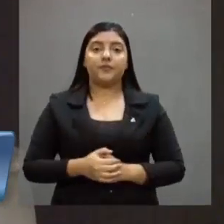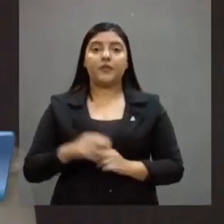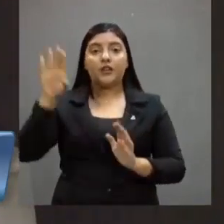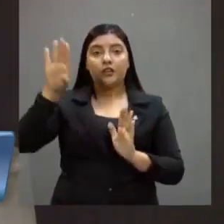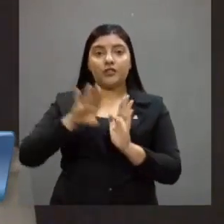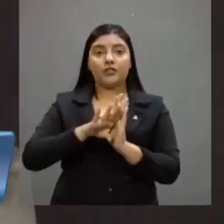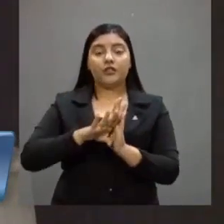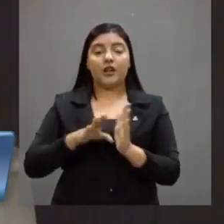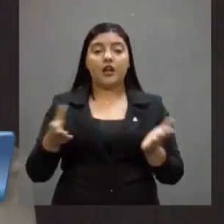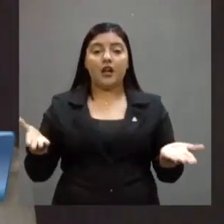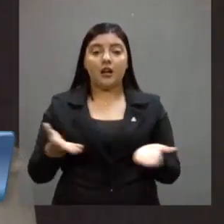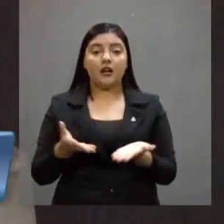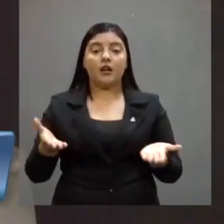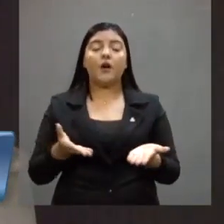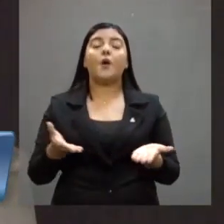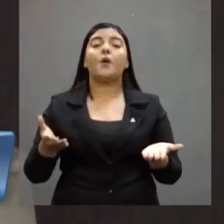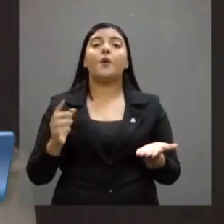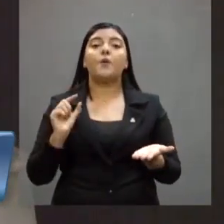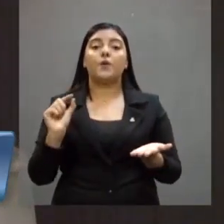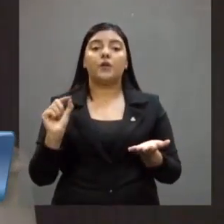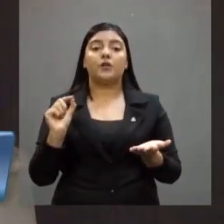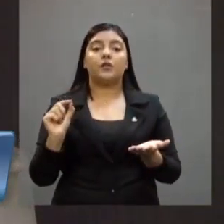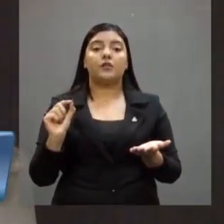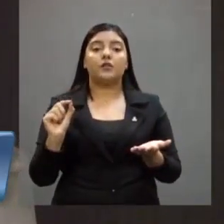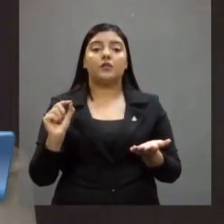aqui na data